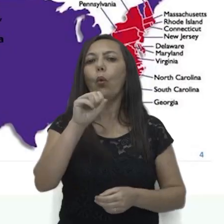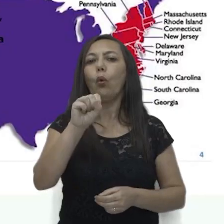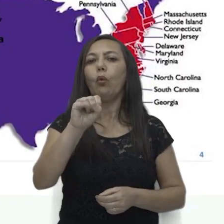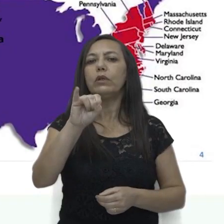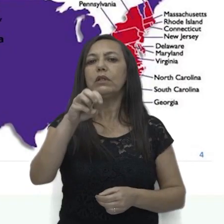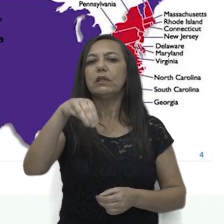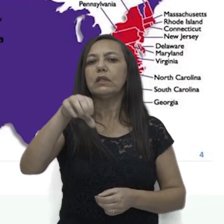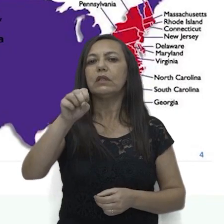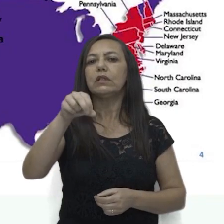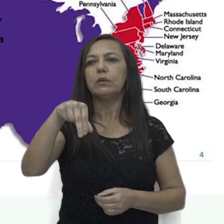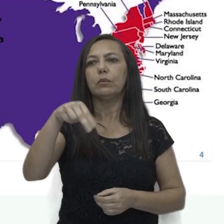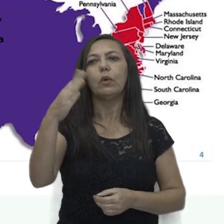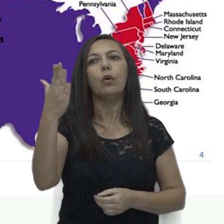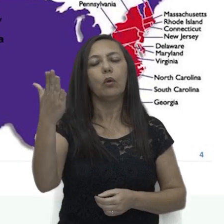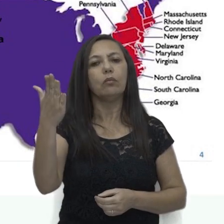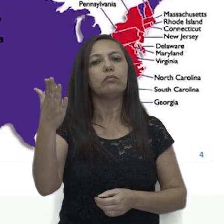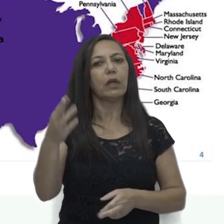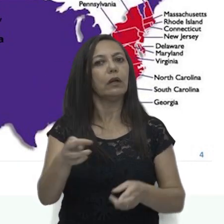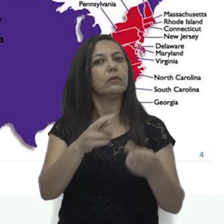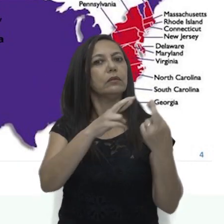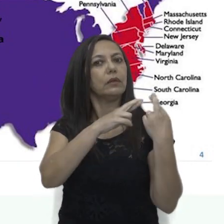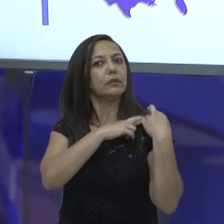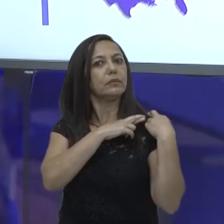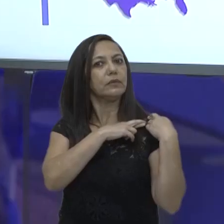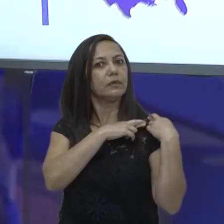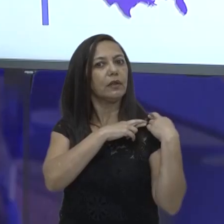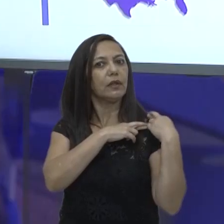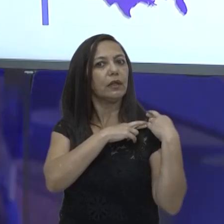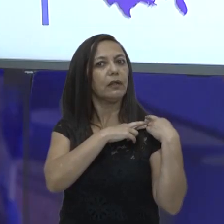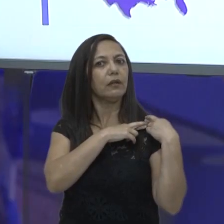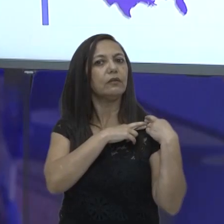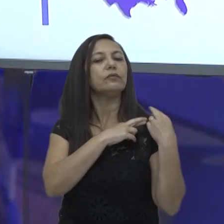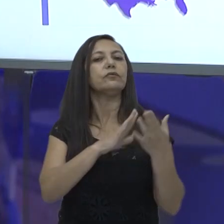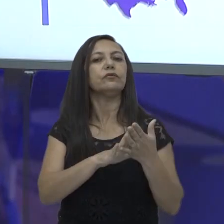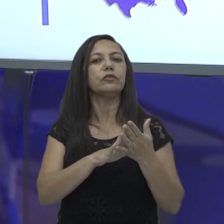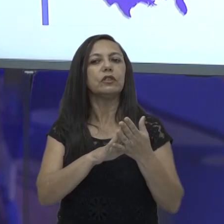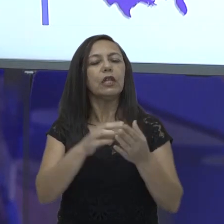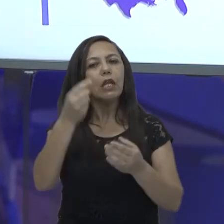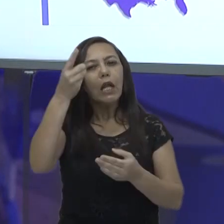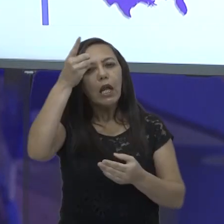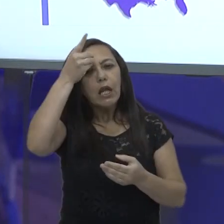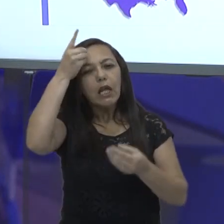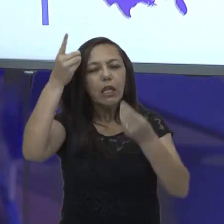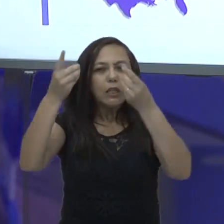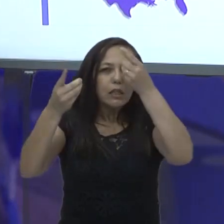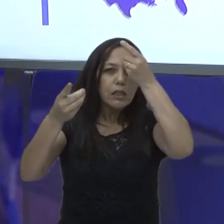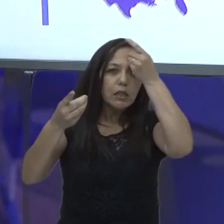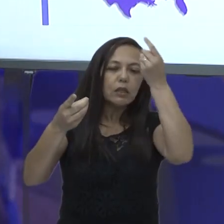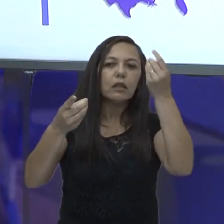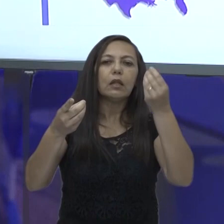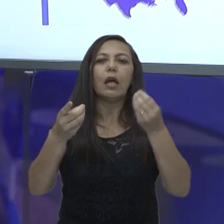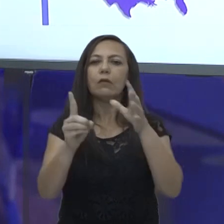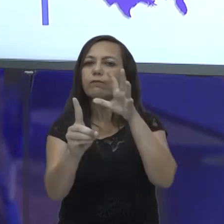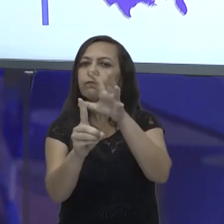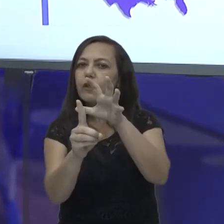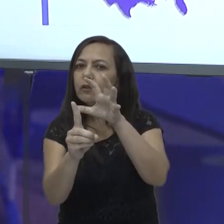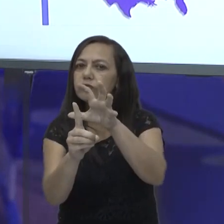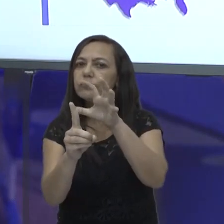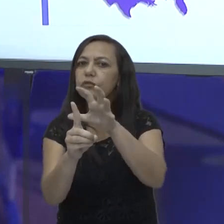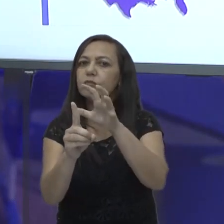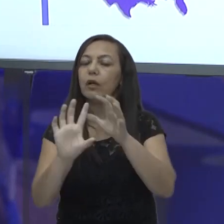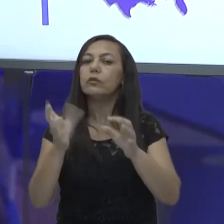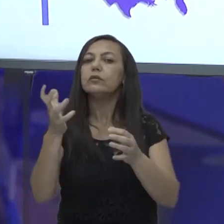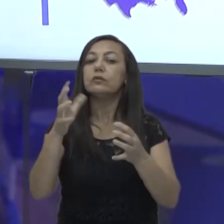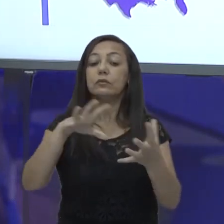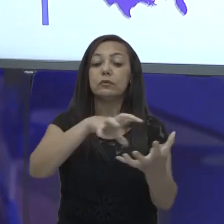dos responsáveis, tá certo? De trazer essas ideias. De onde eram essas ideias? Lá da França, Revolução